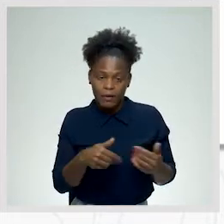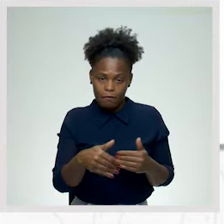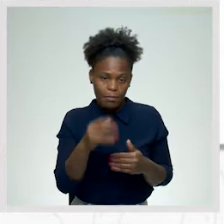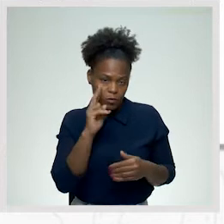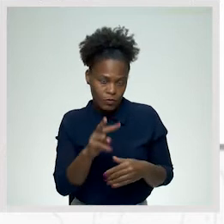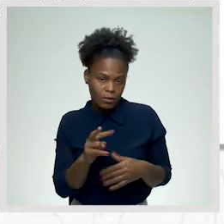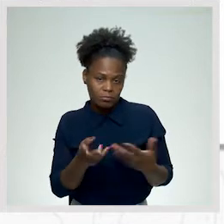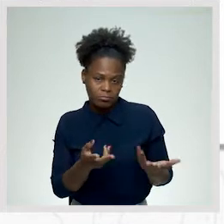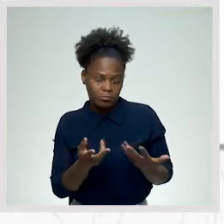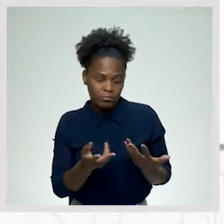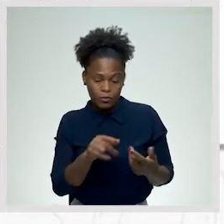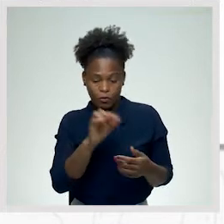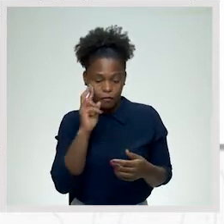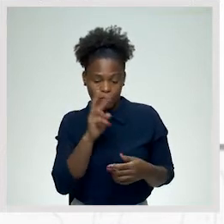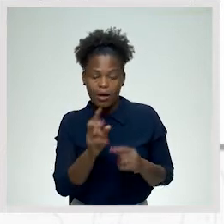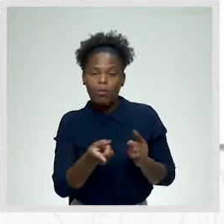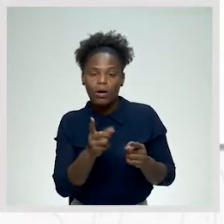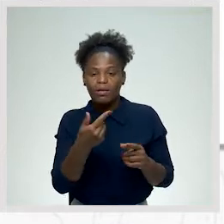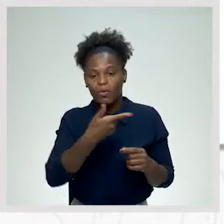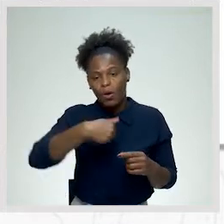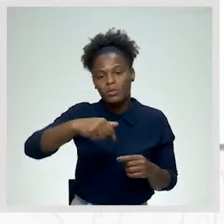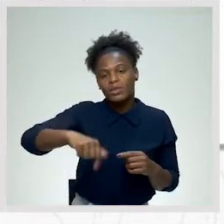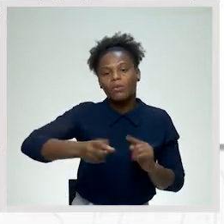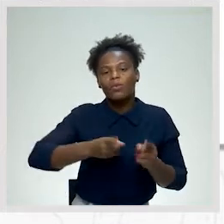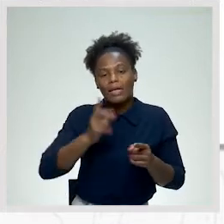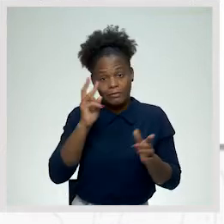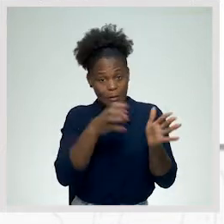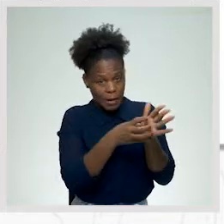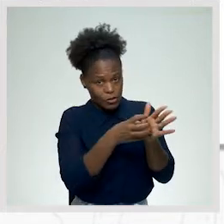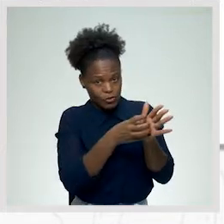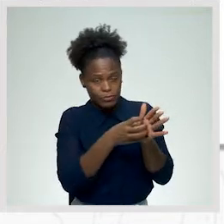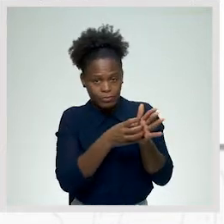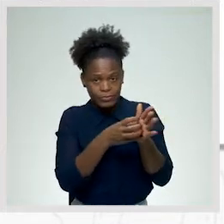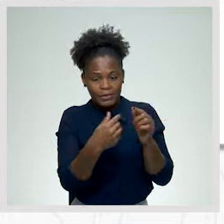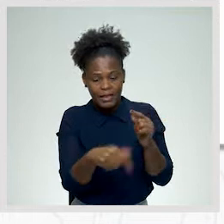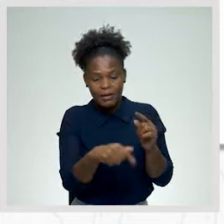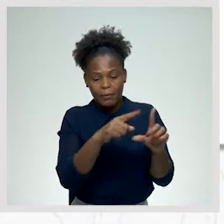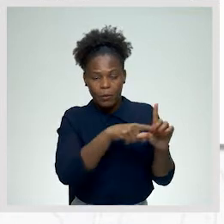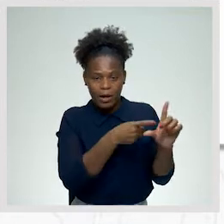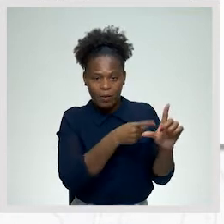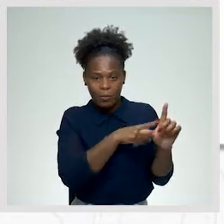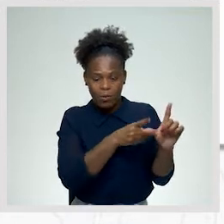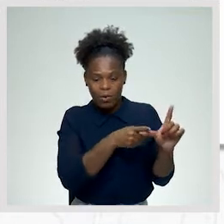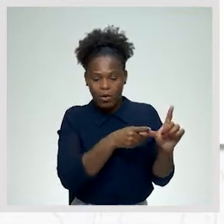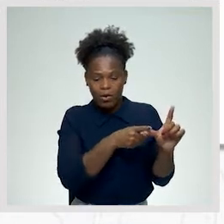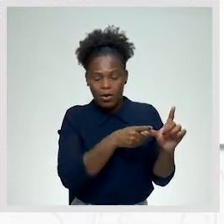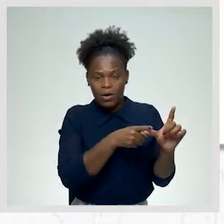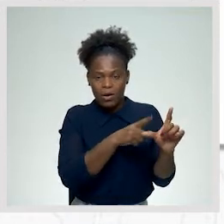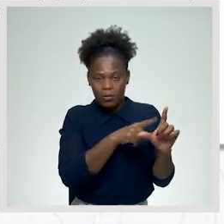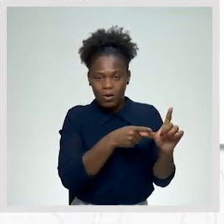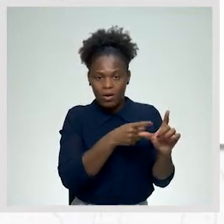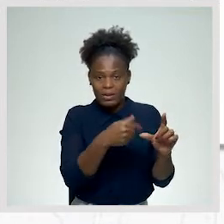vamos ver, reparem, o que é que nós temos? Temos o ângulo